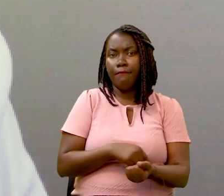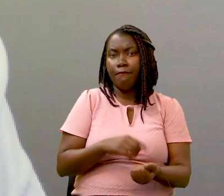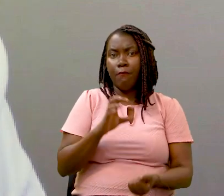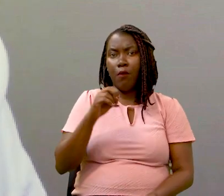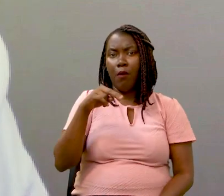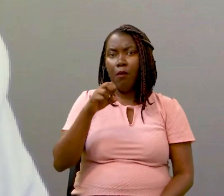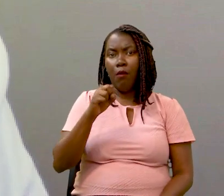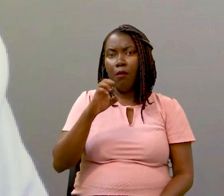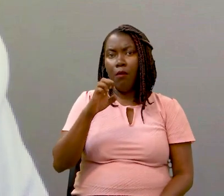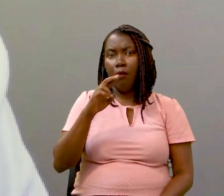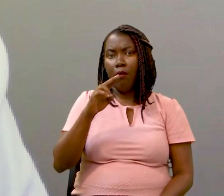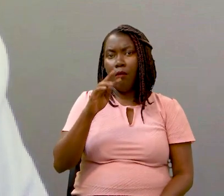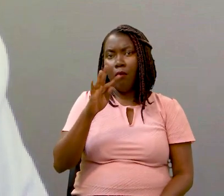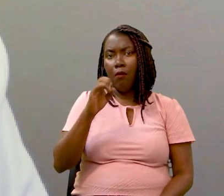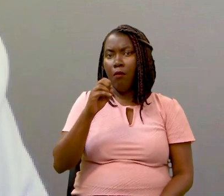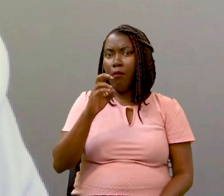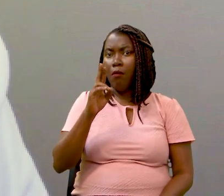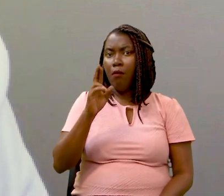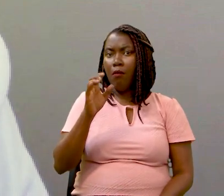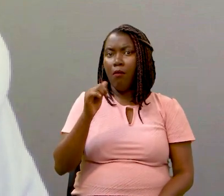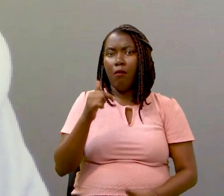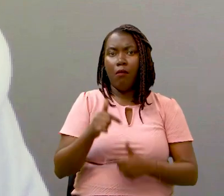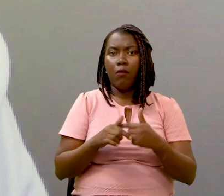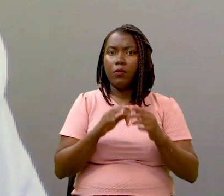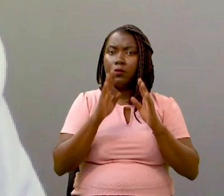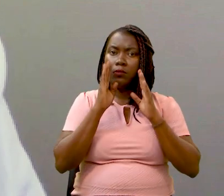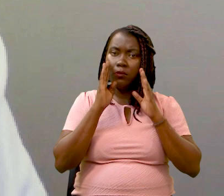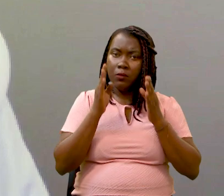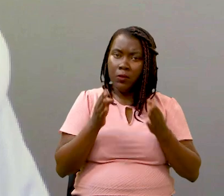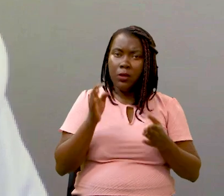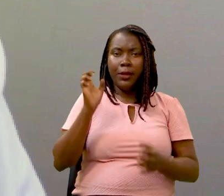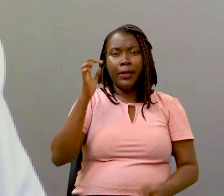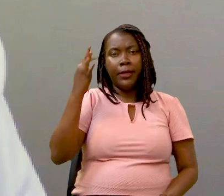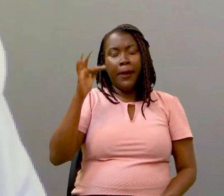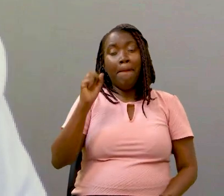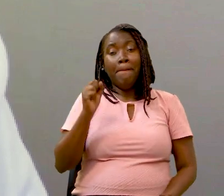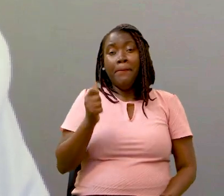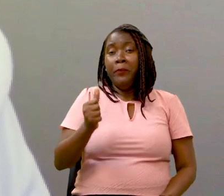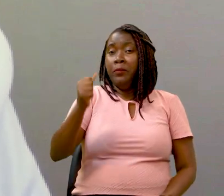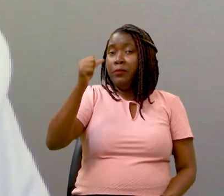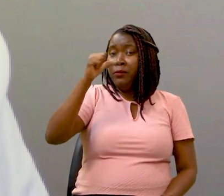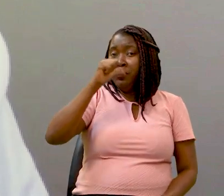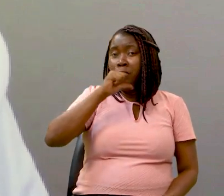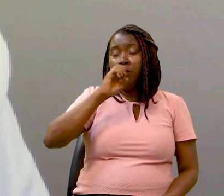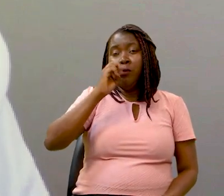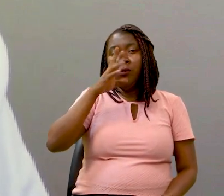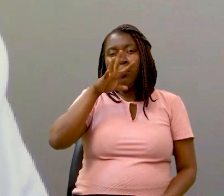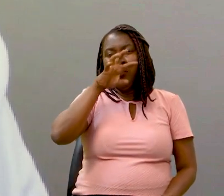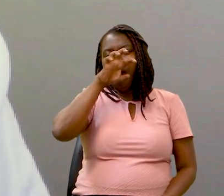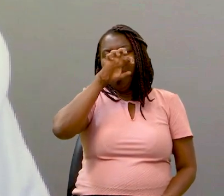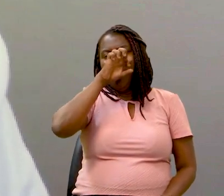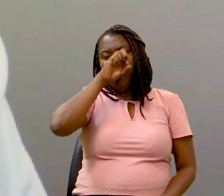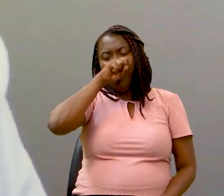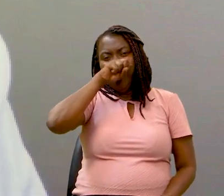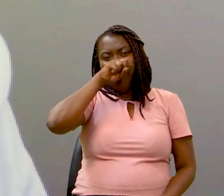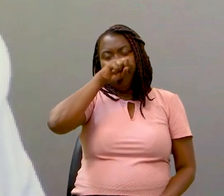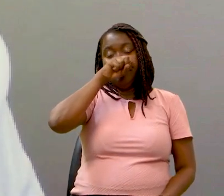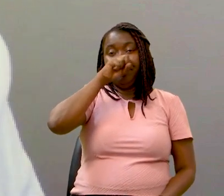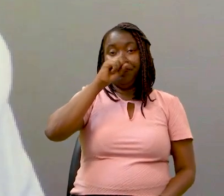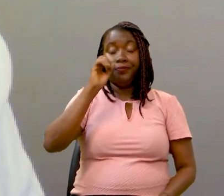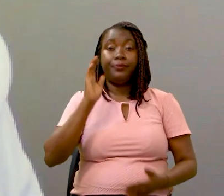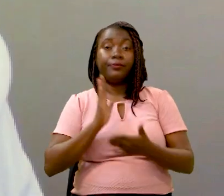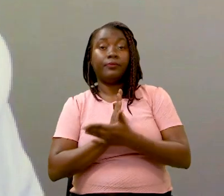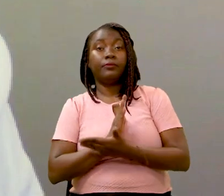vasoconstrictores, que têm uma ação específica sobre enxaqueca. Pode ser tomado por via oral, por inalação,